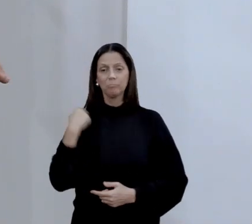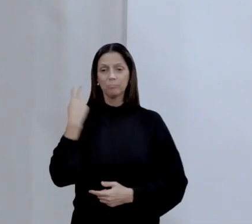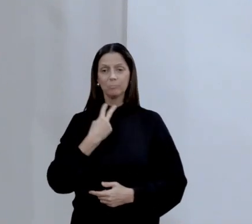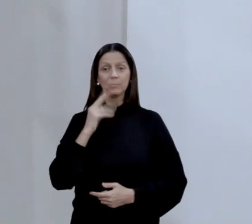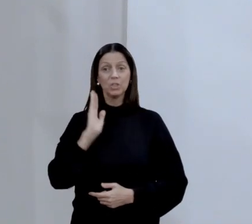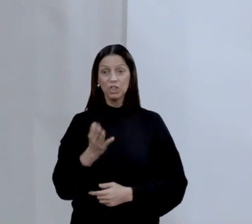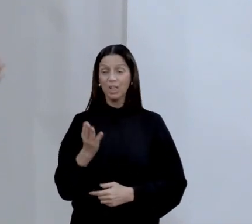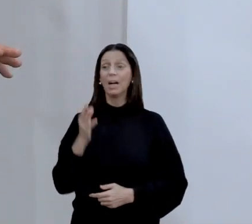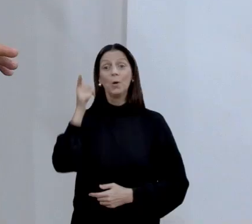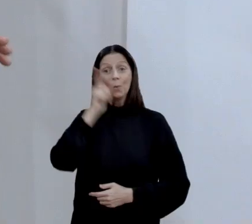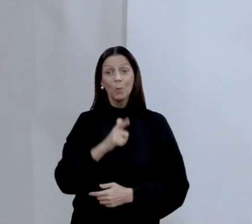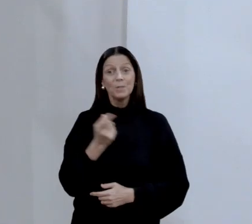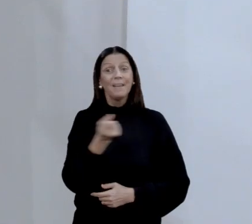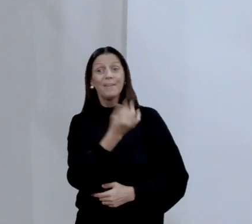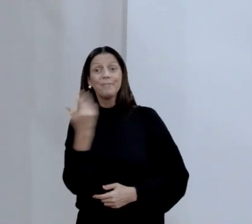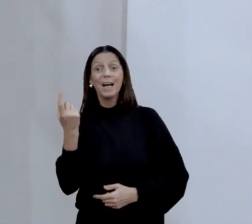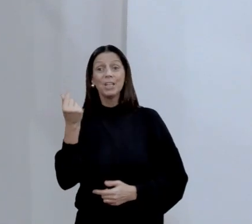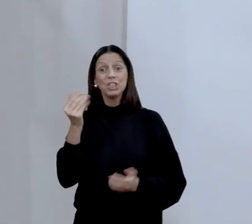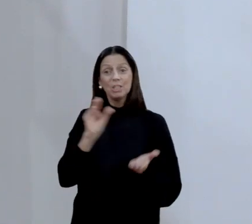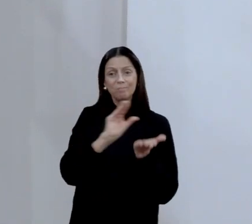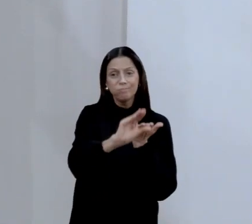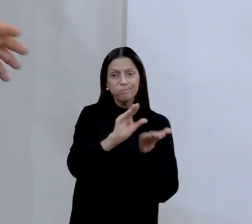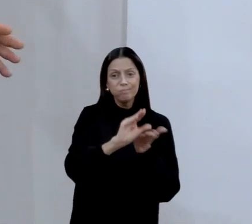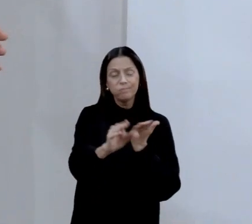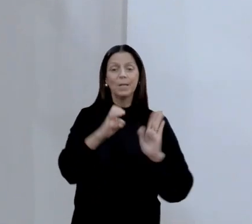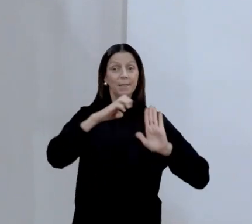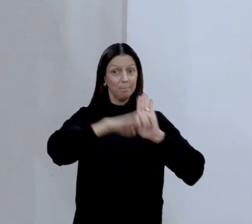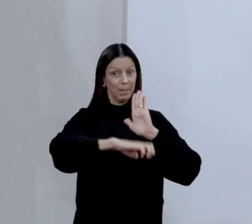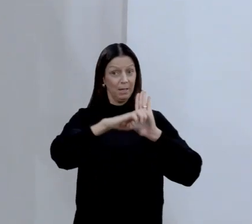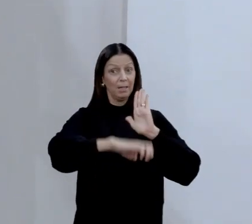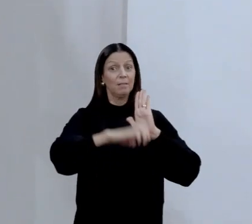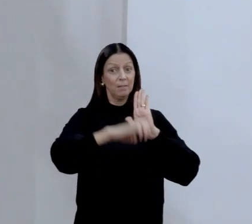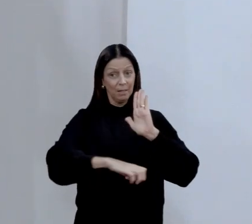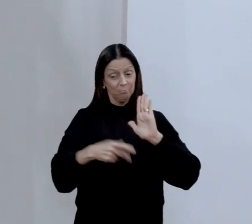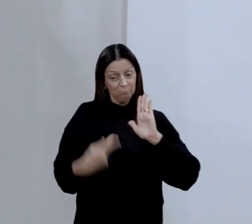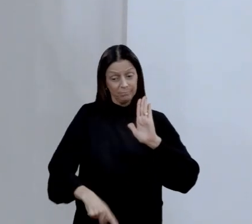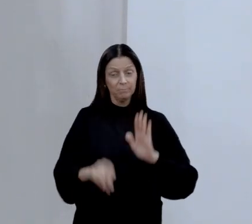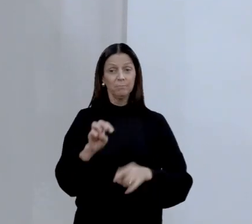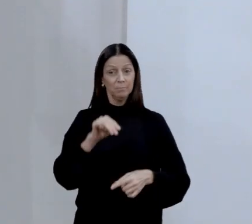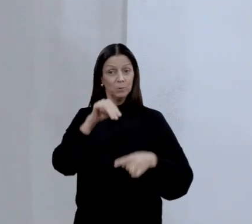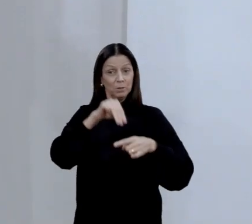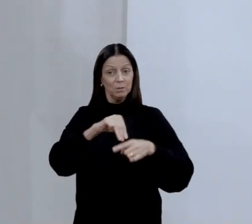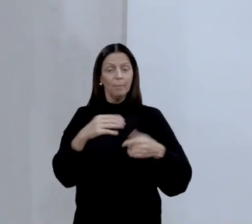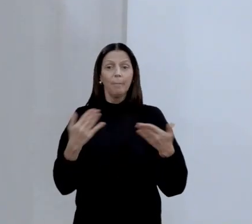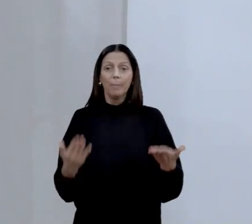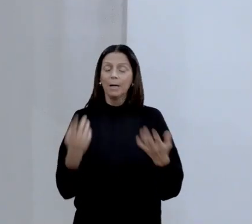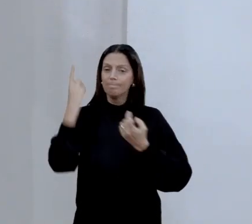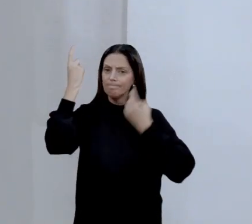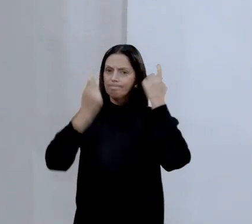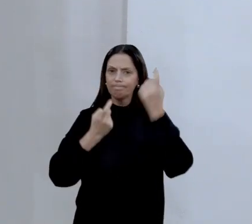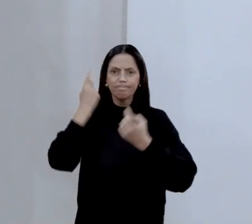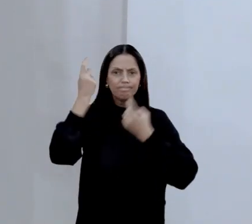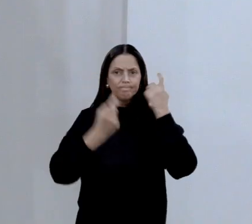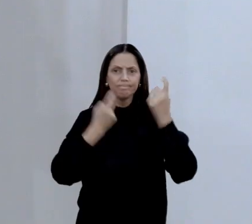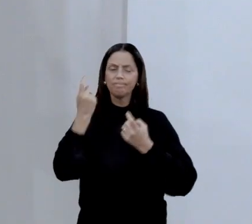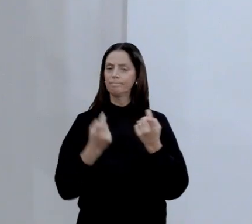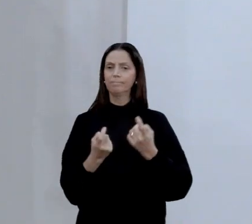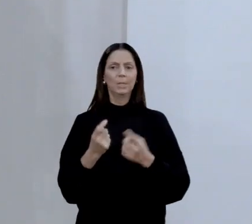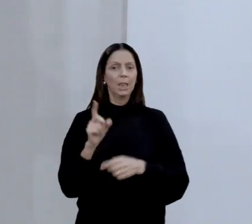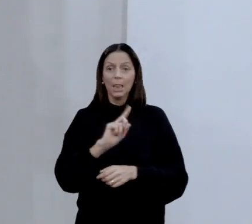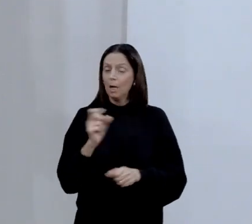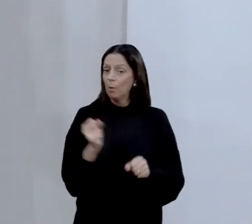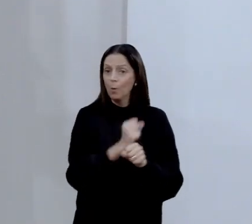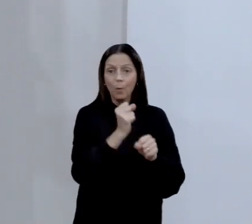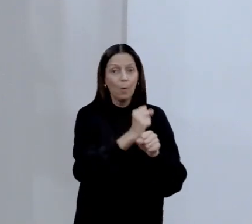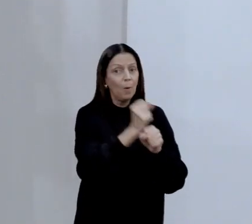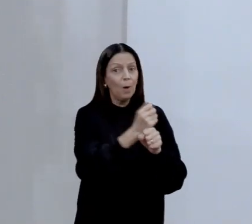trazido várias emendas, vários recursos parlamentares aqui para o município, e, de fato, é preocupante porque, além de não ser executado essas obras, não